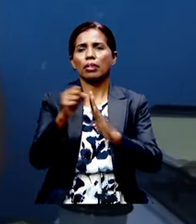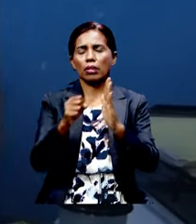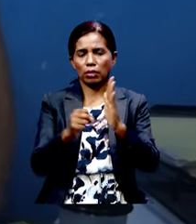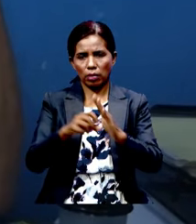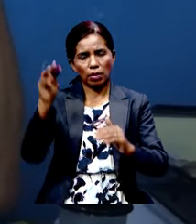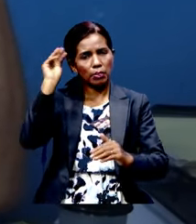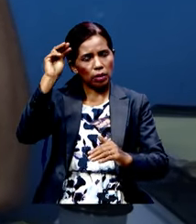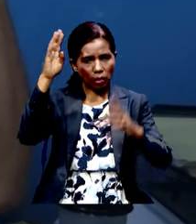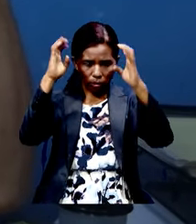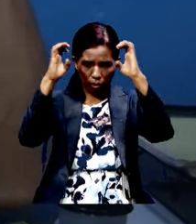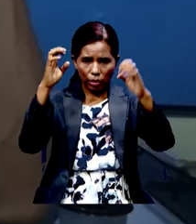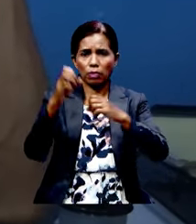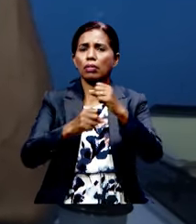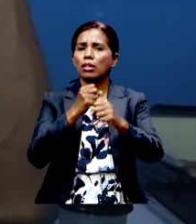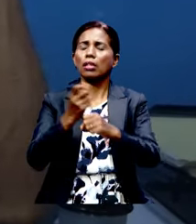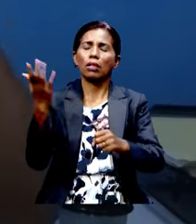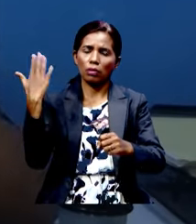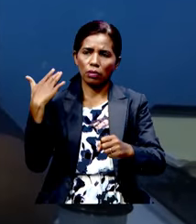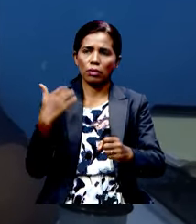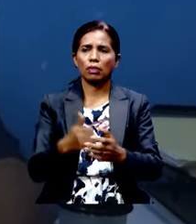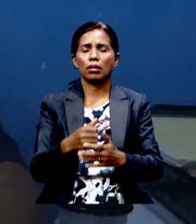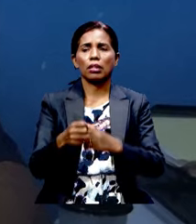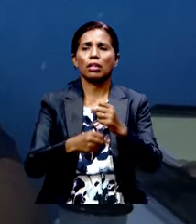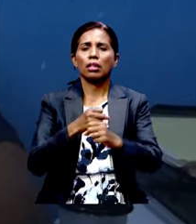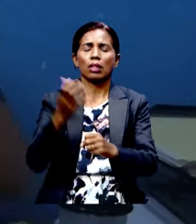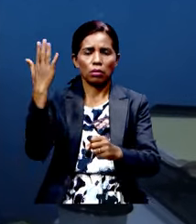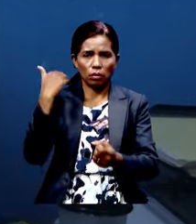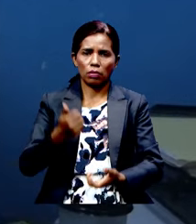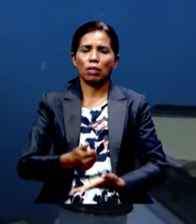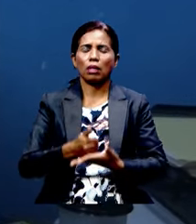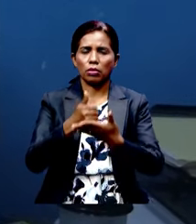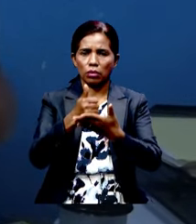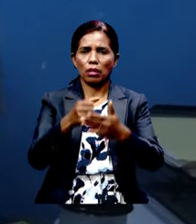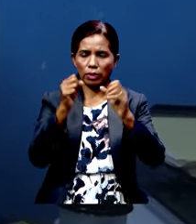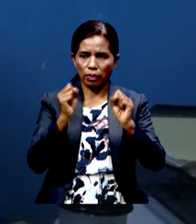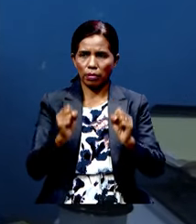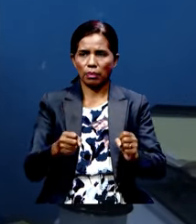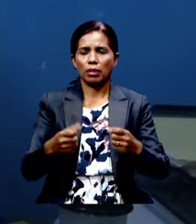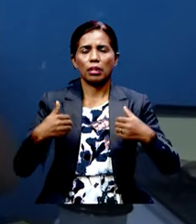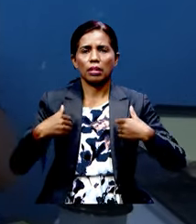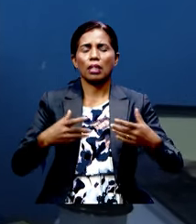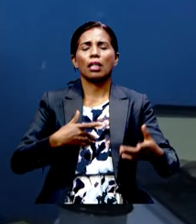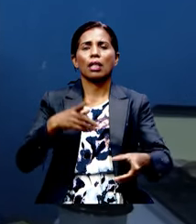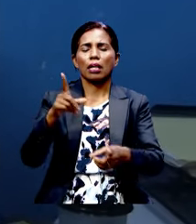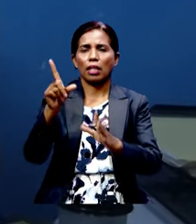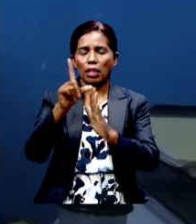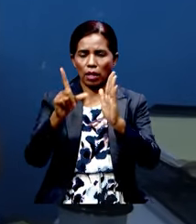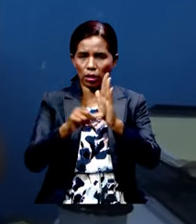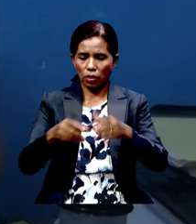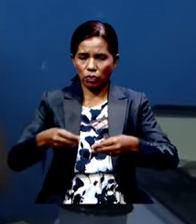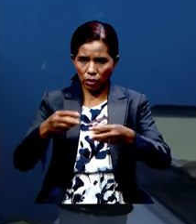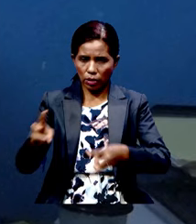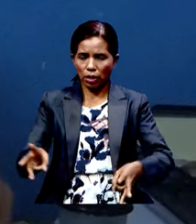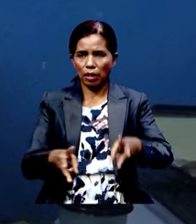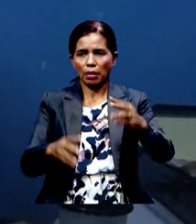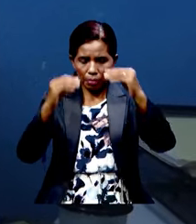Educação tinha cotu ter se concorda né tinha cotu azura a tu bela a hamosu decreto lei ne bema for dala ba professor